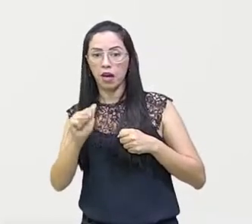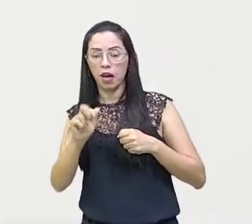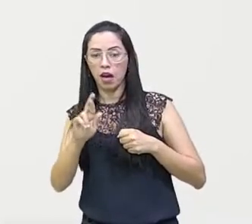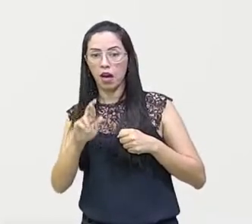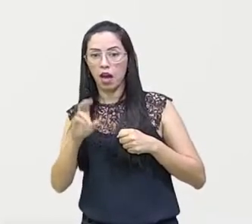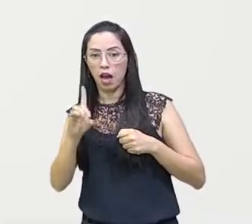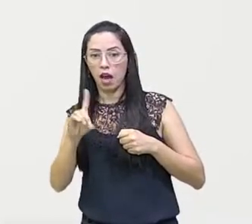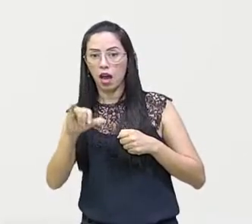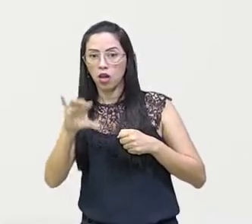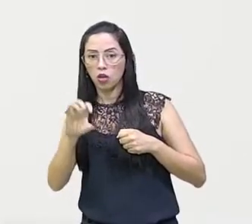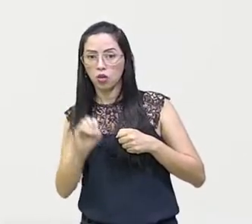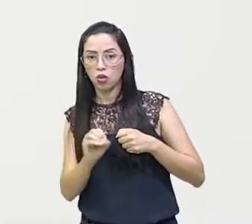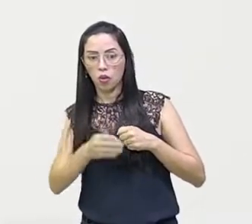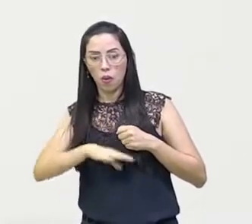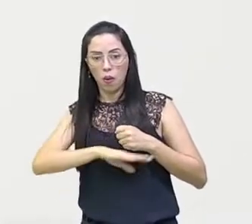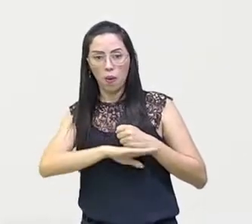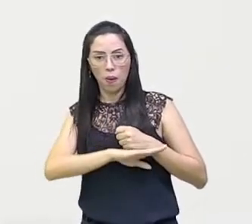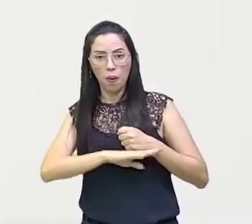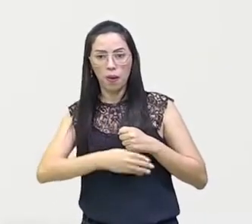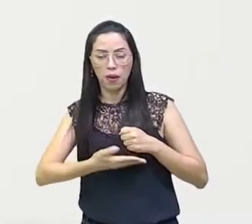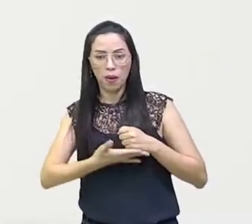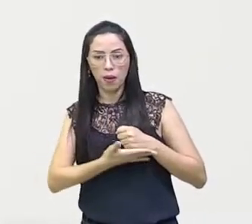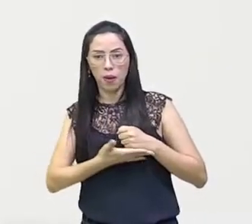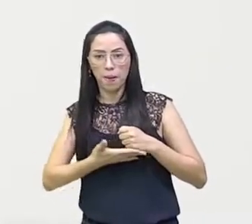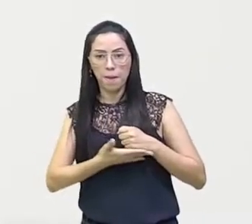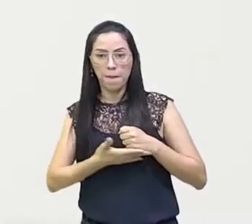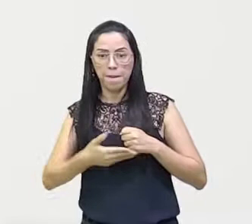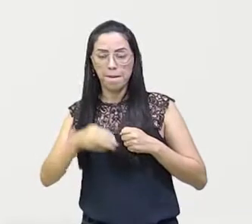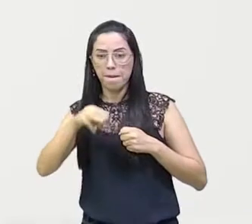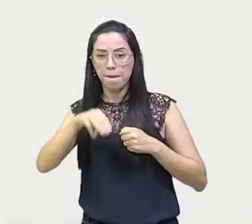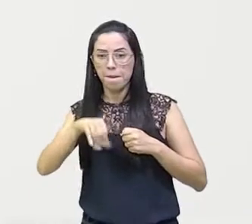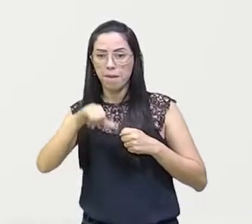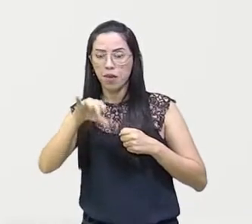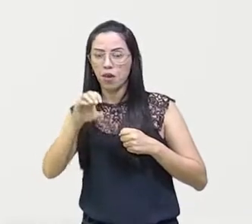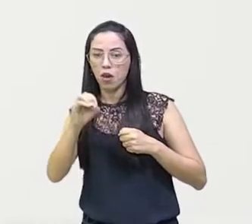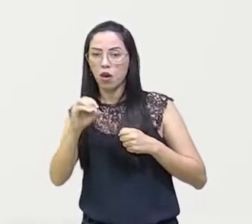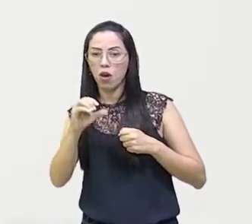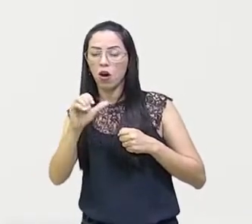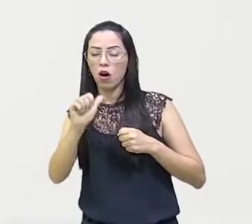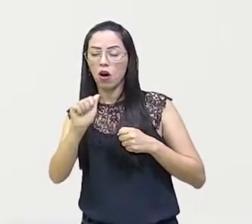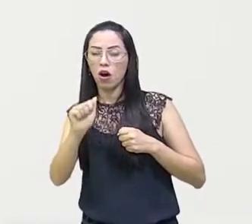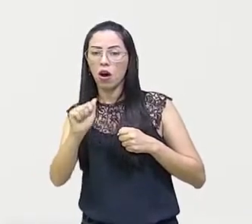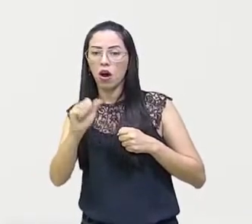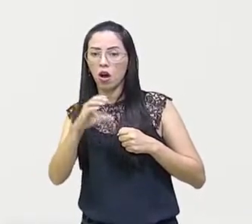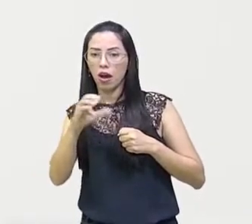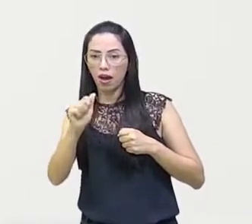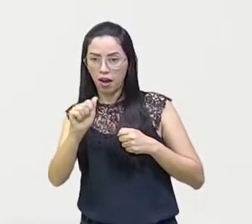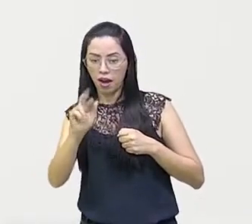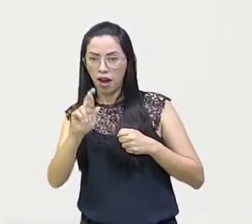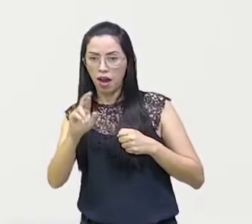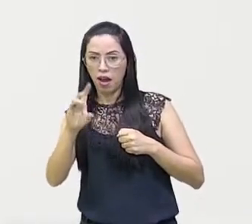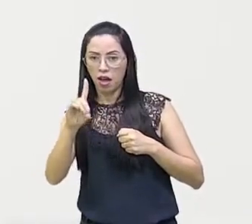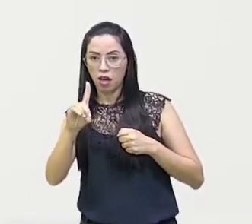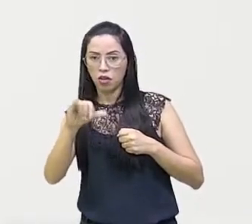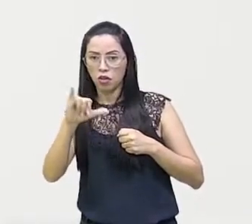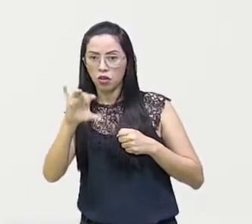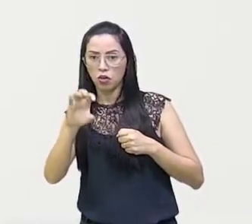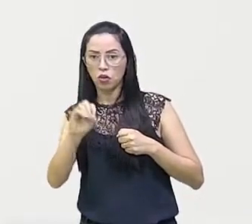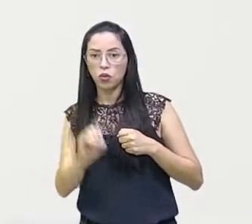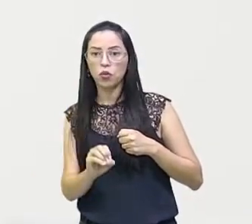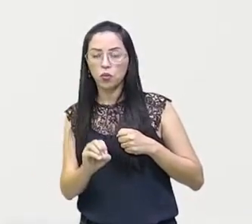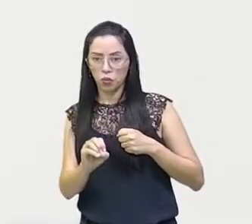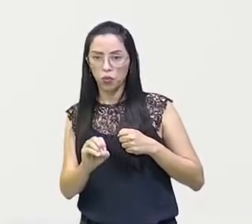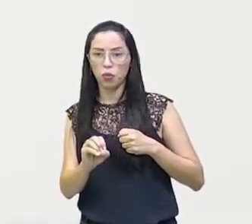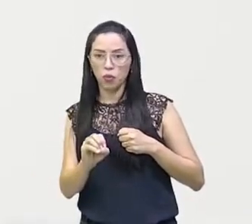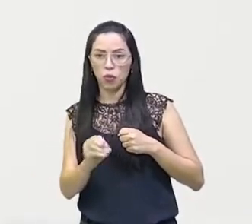Agora nós vamos ver uma imagem, mais ou menos, de como é o coração. Então, ele tem a cavidade superior,